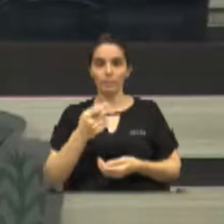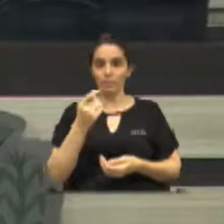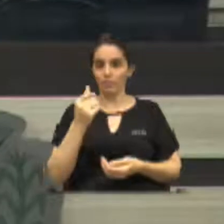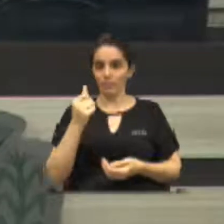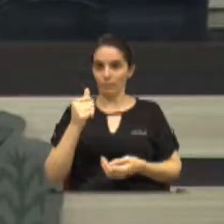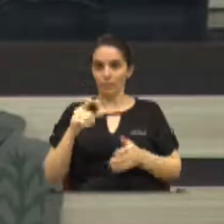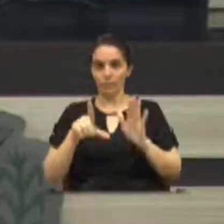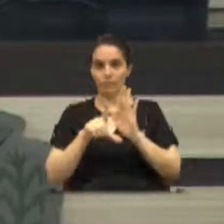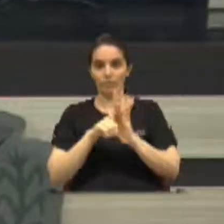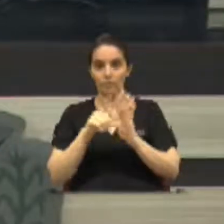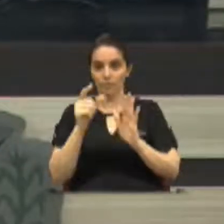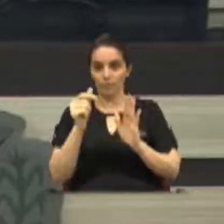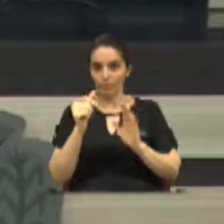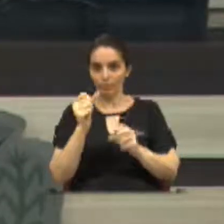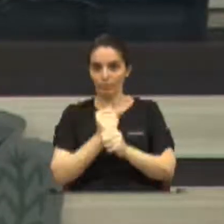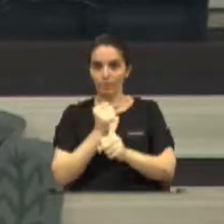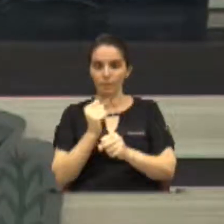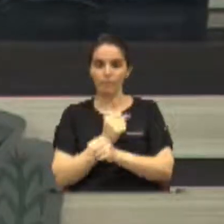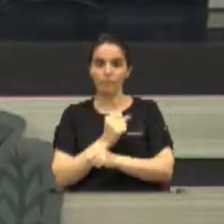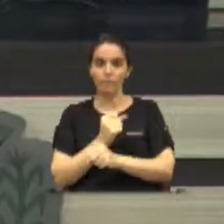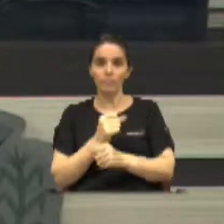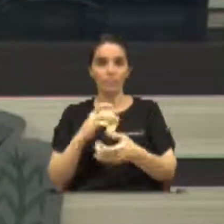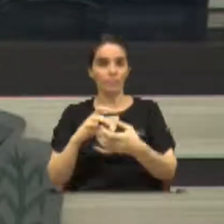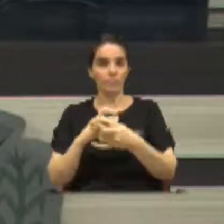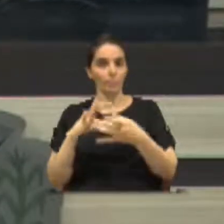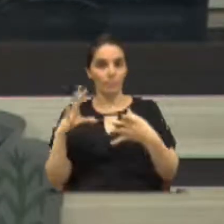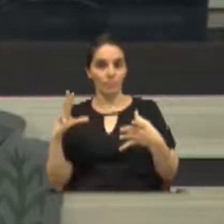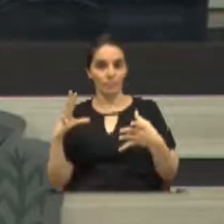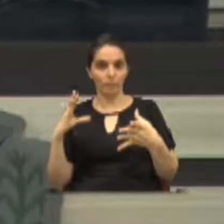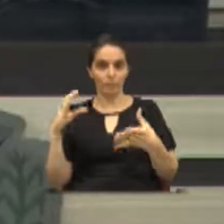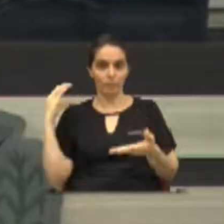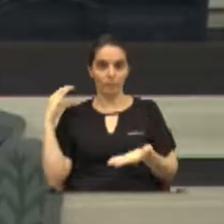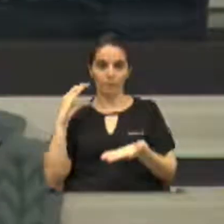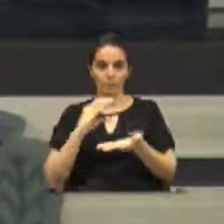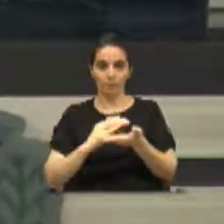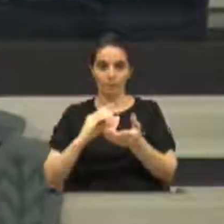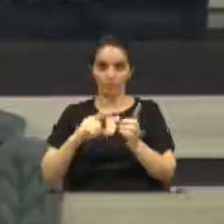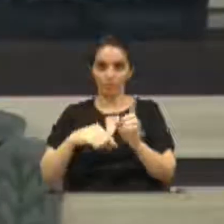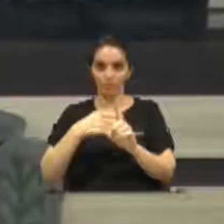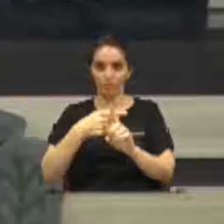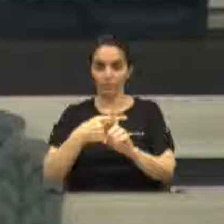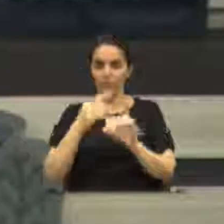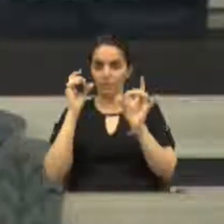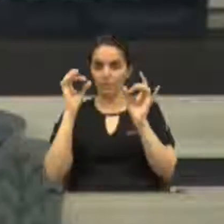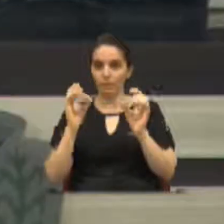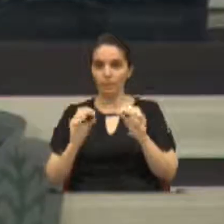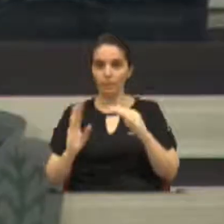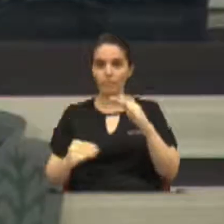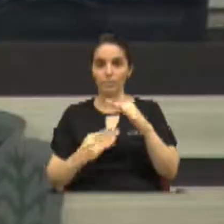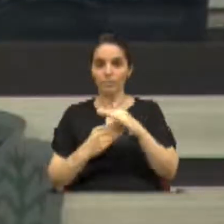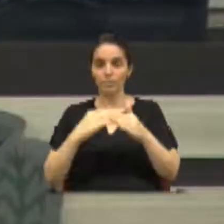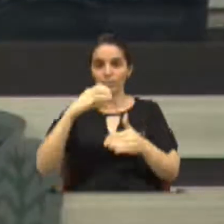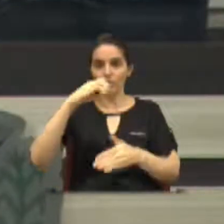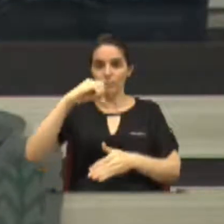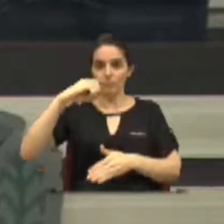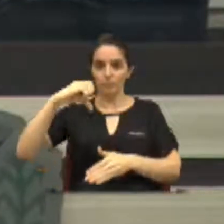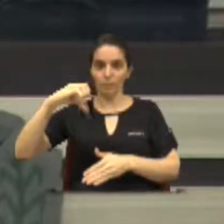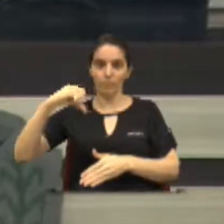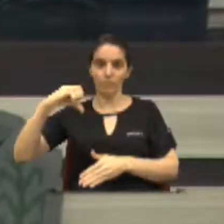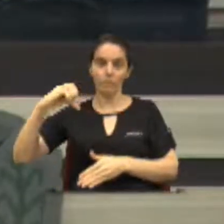Lei Orçamentária Anual e autorização para crédito adicional especial até o limite de R$ 990